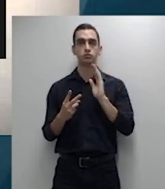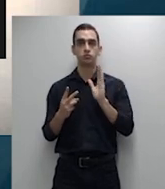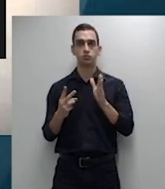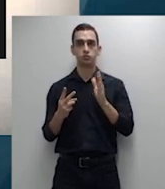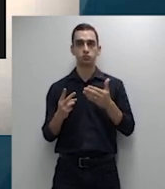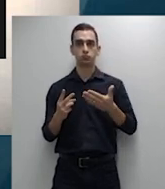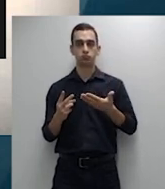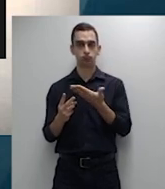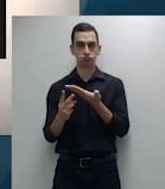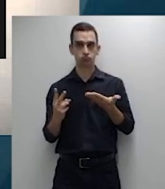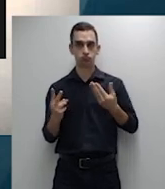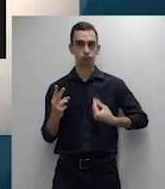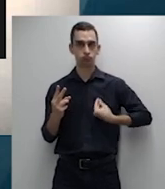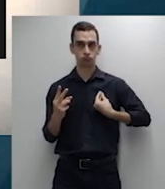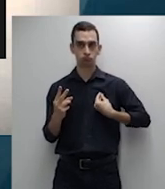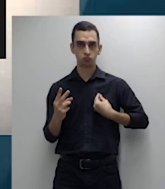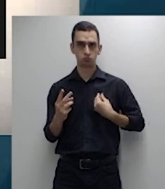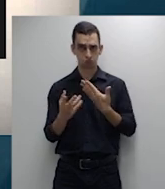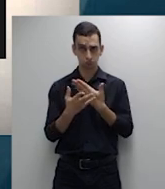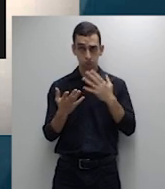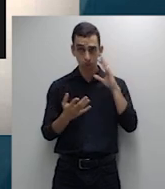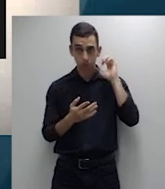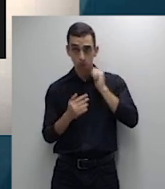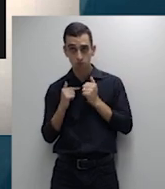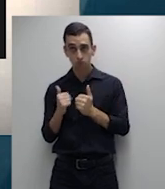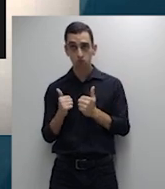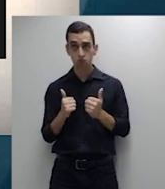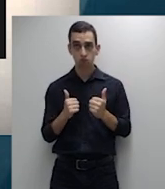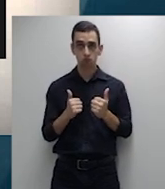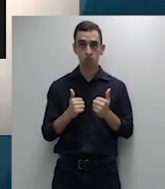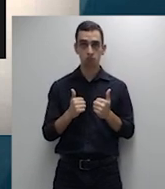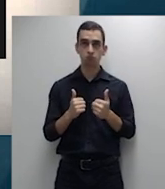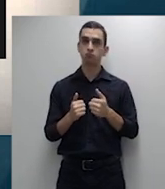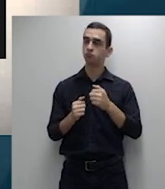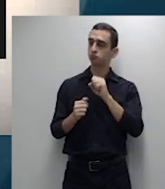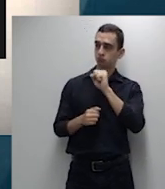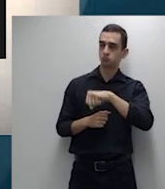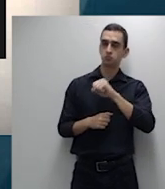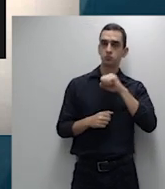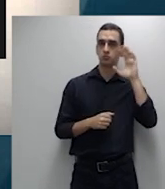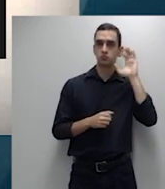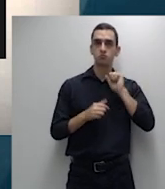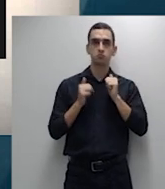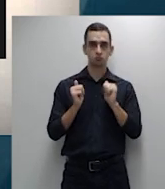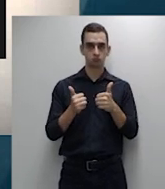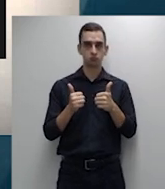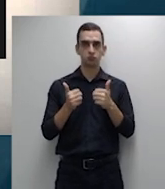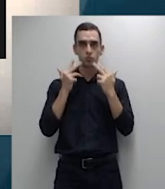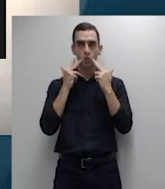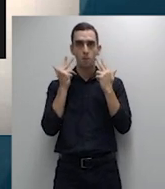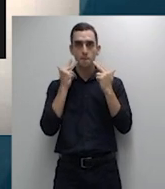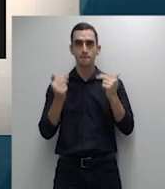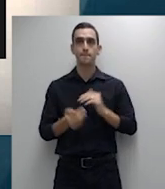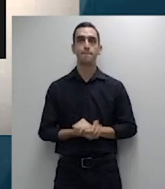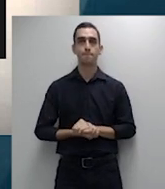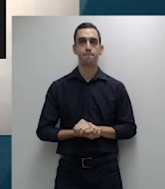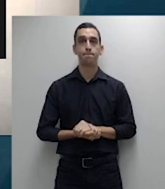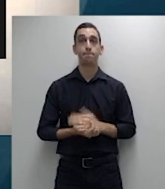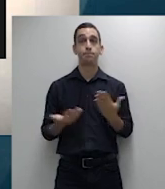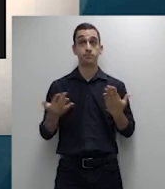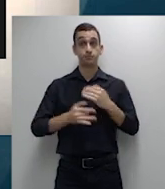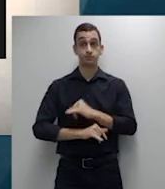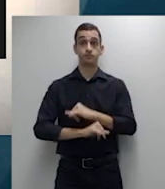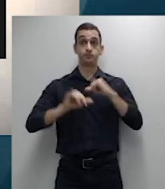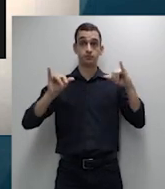motorista Campinas agora estou vendo Ok Então pegamos o